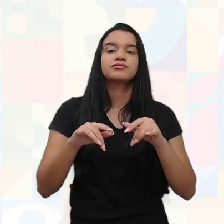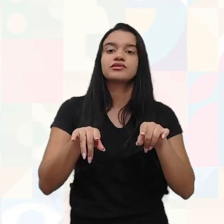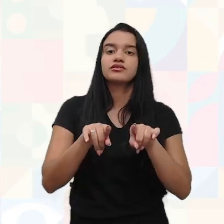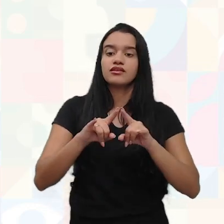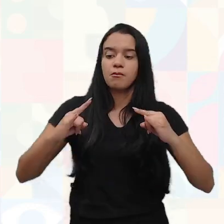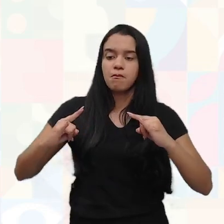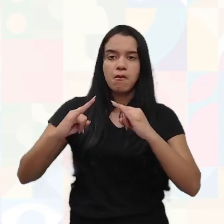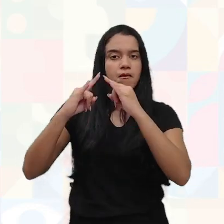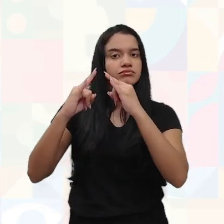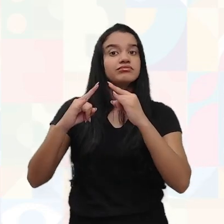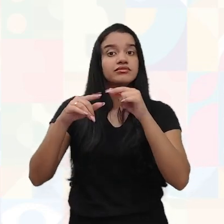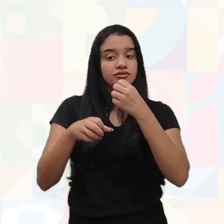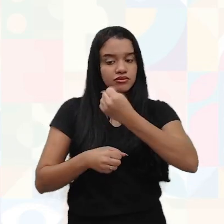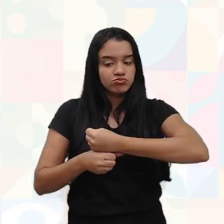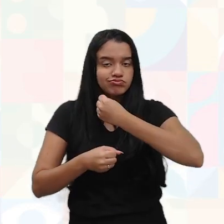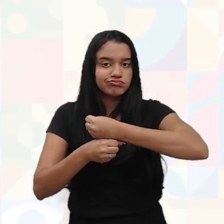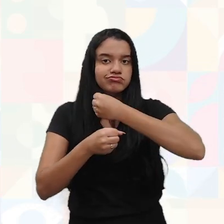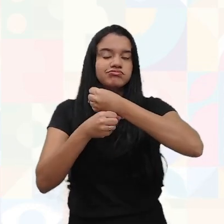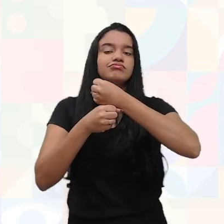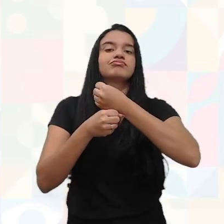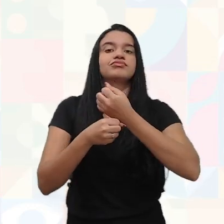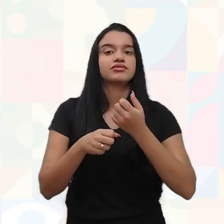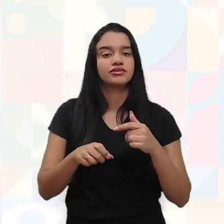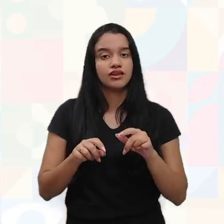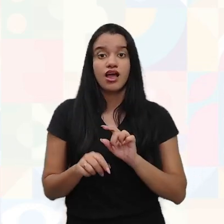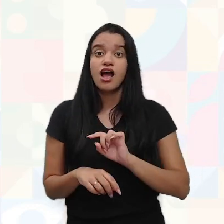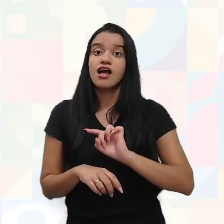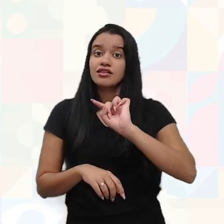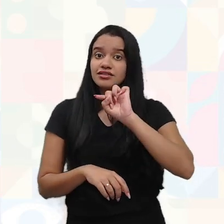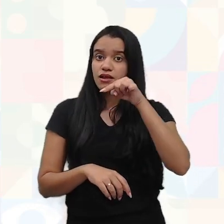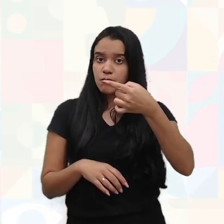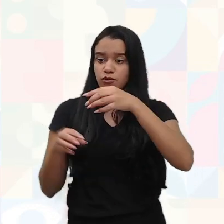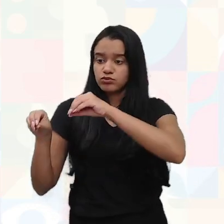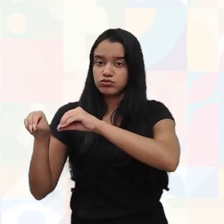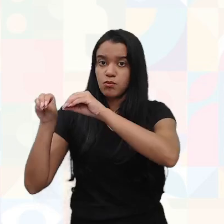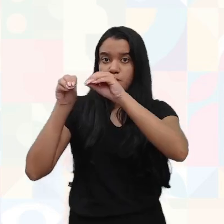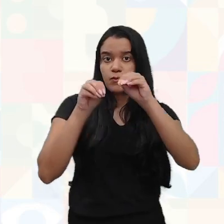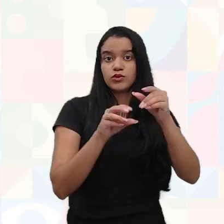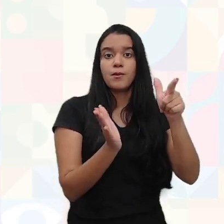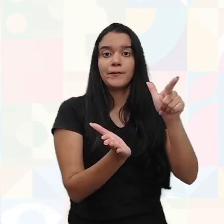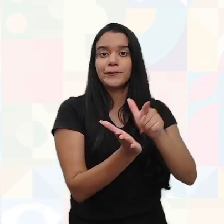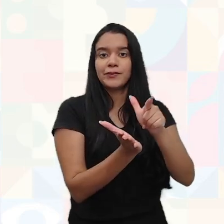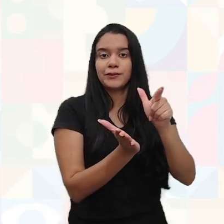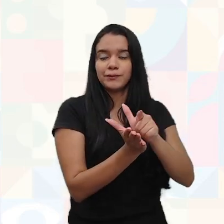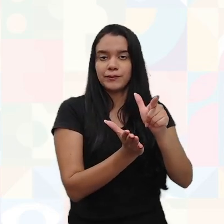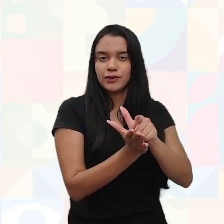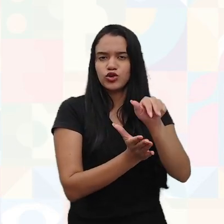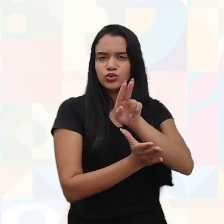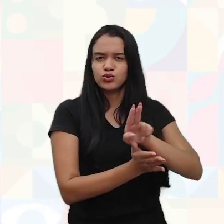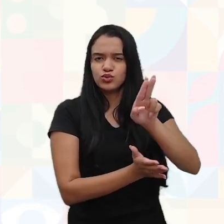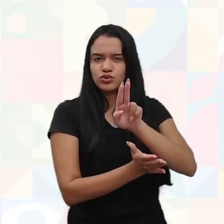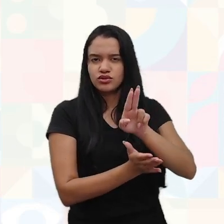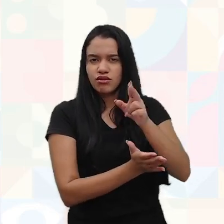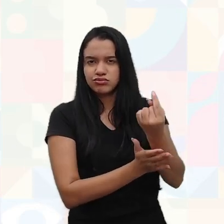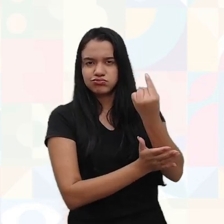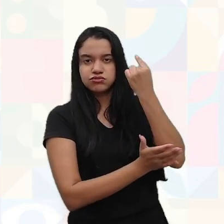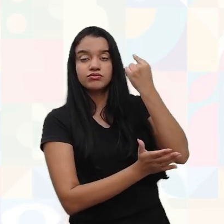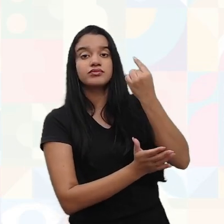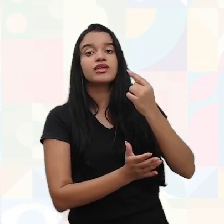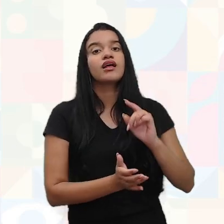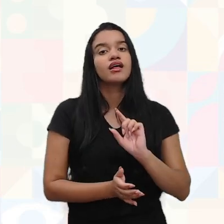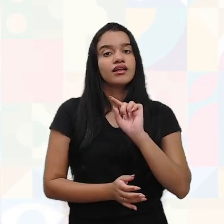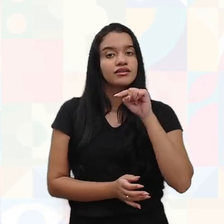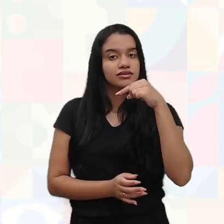levantamento cadastral foi passado para o papel, né, ou o pergaminho, que era o que se usava na época, e depois foi